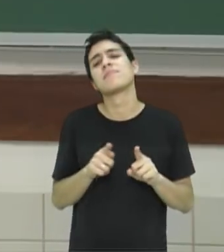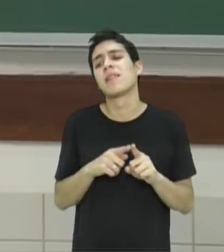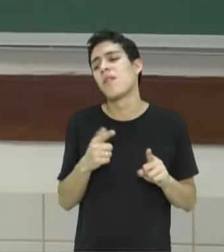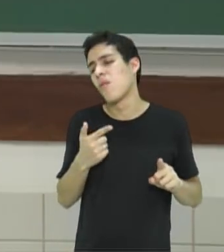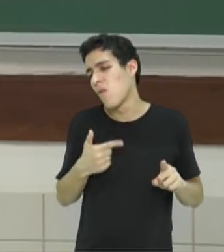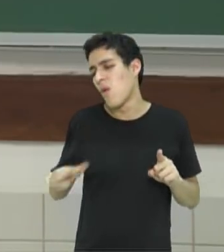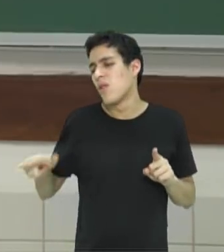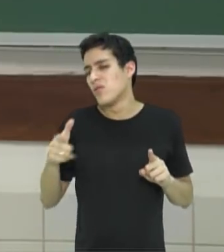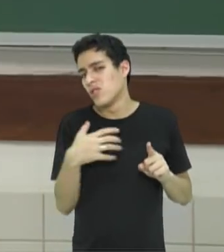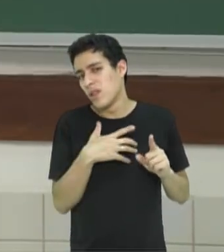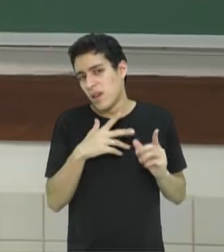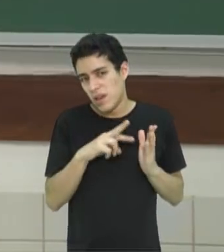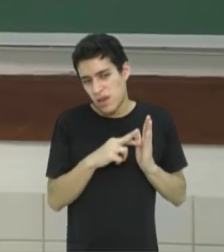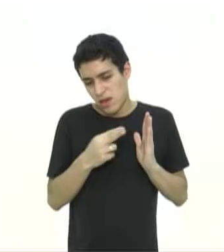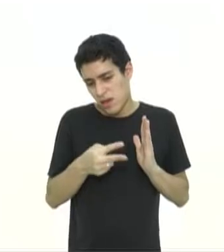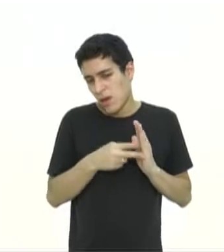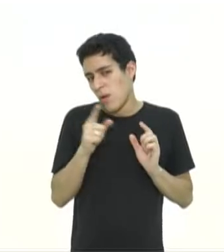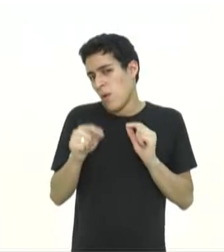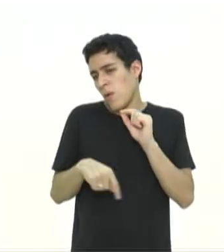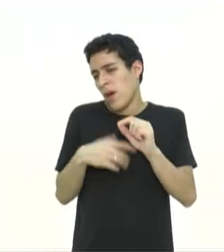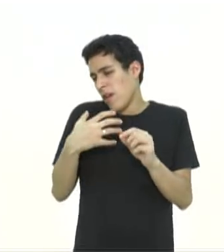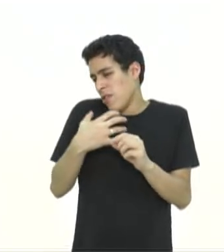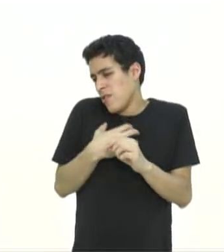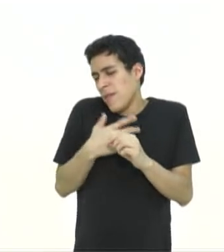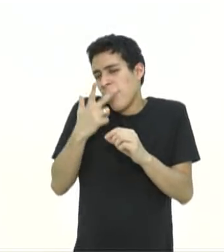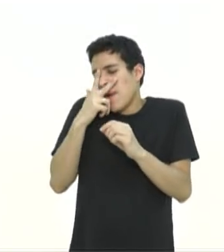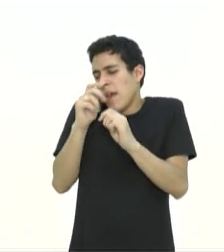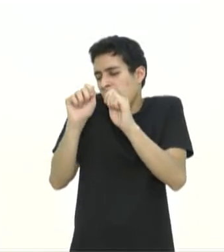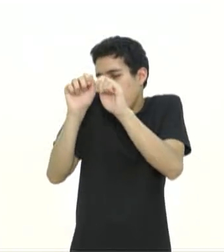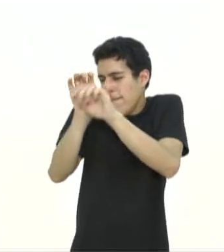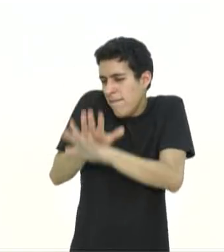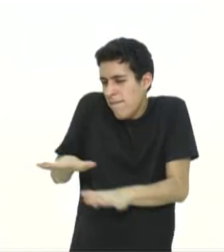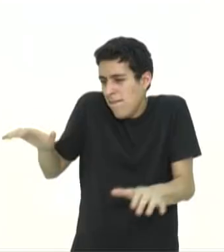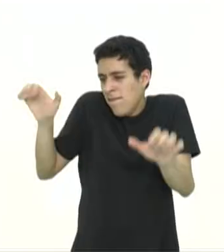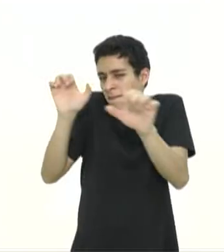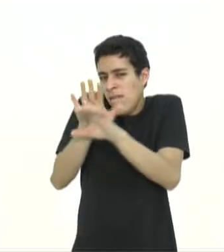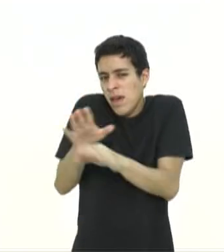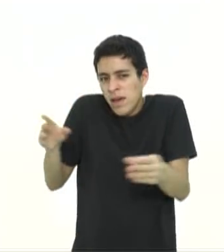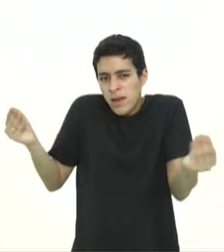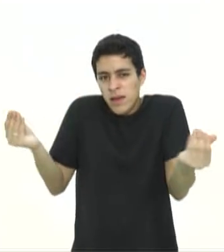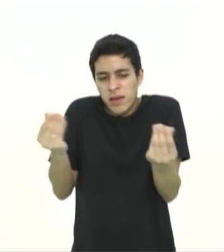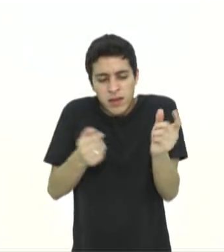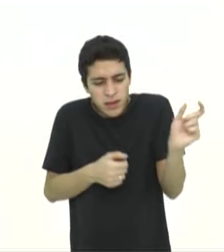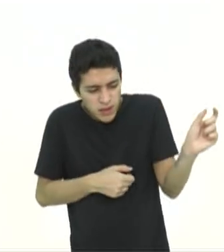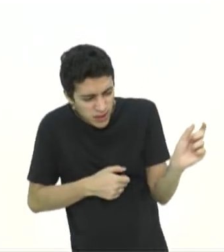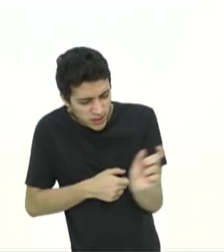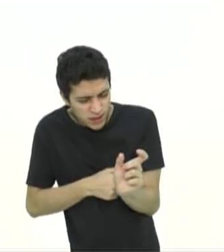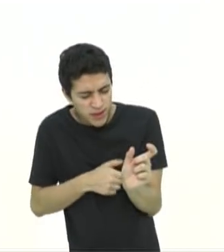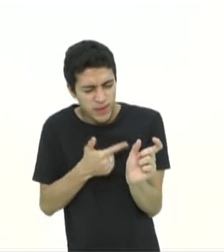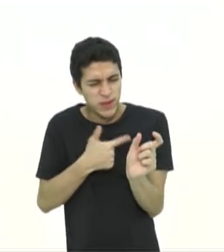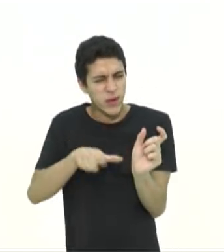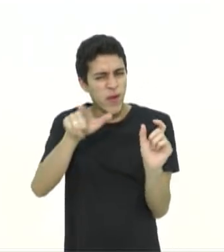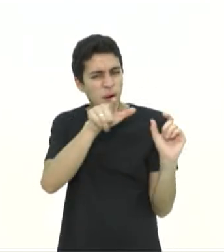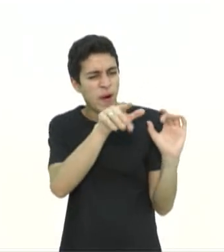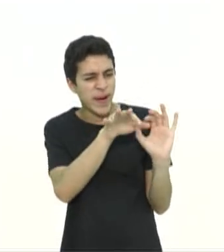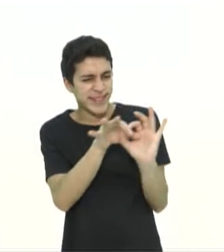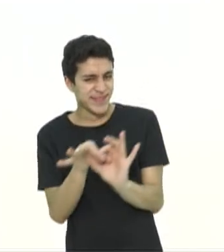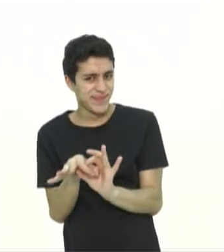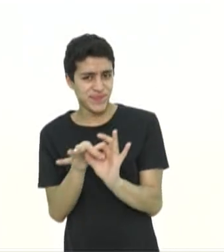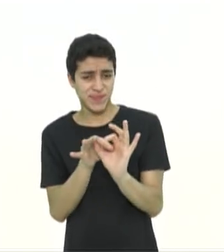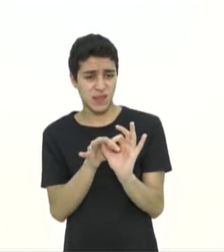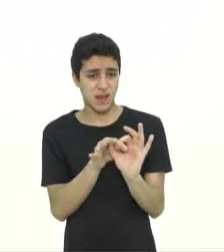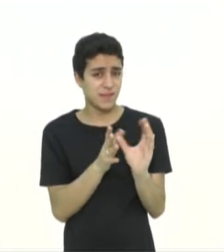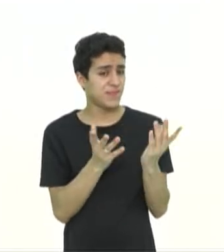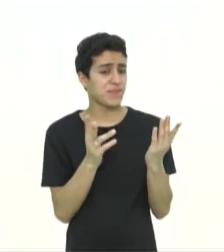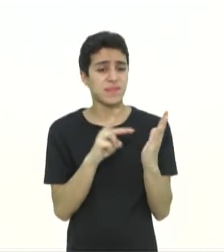que não é o literal, que é o sentido figurado, que é quando uma palavra é usada fora do seu sentido